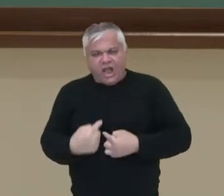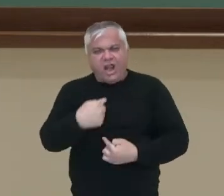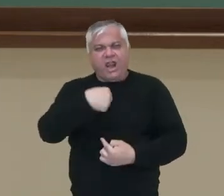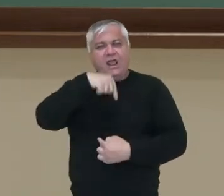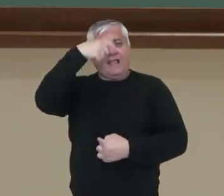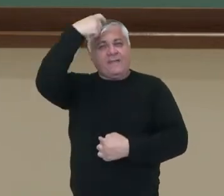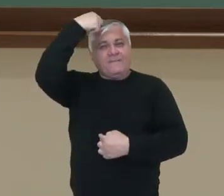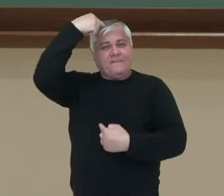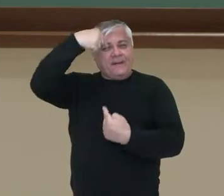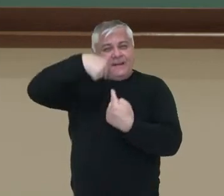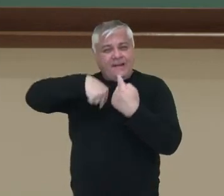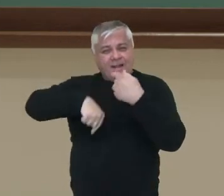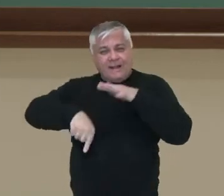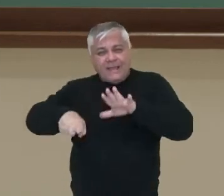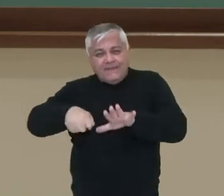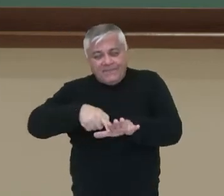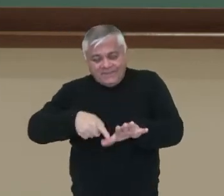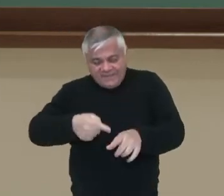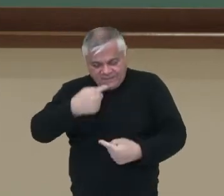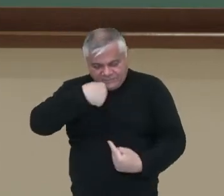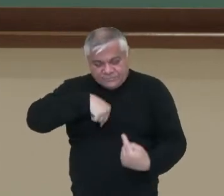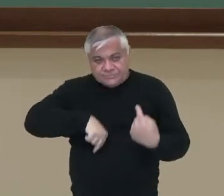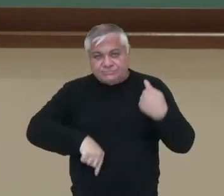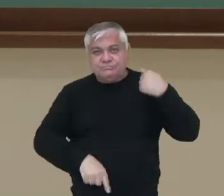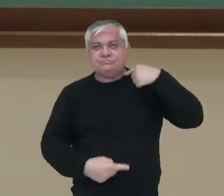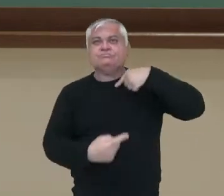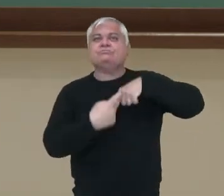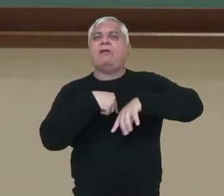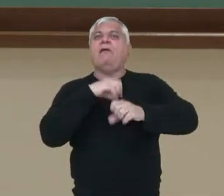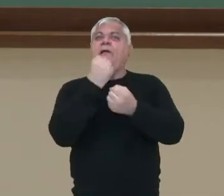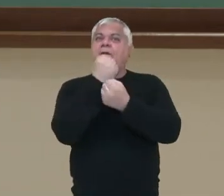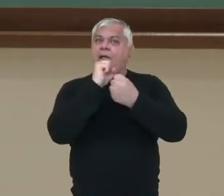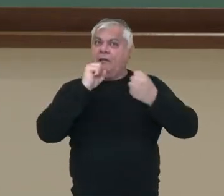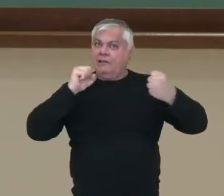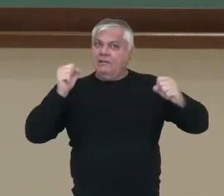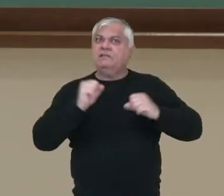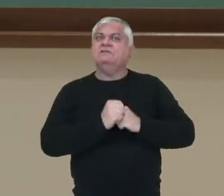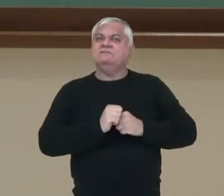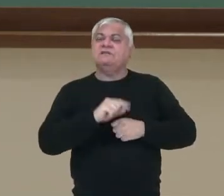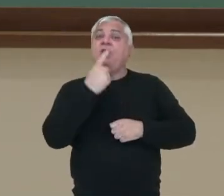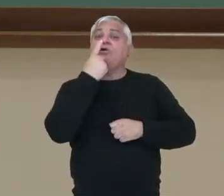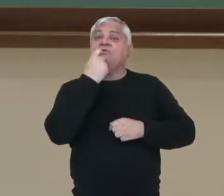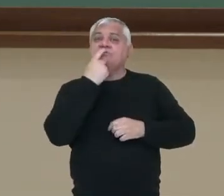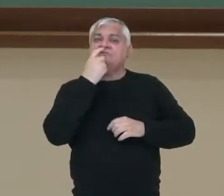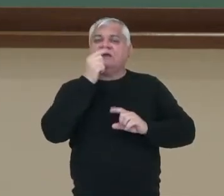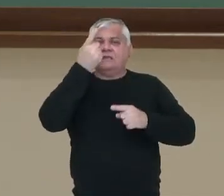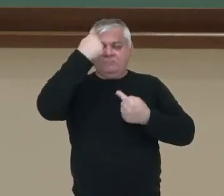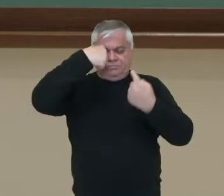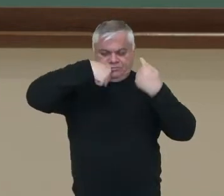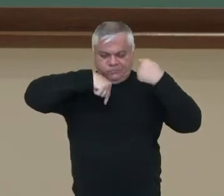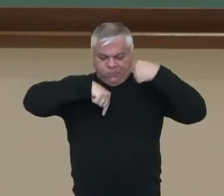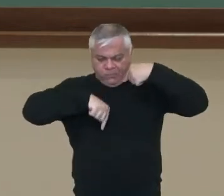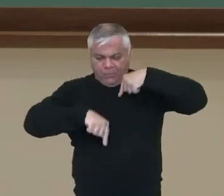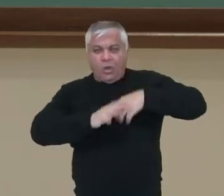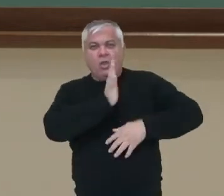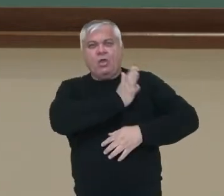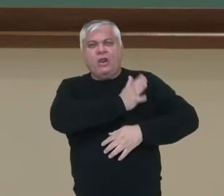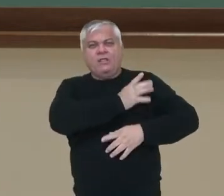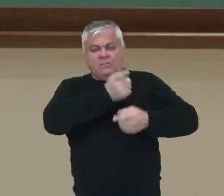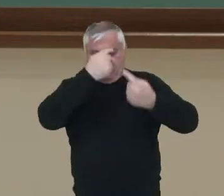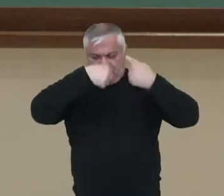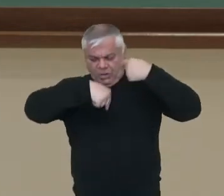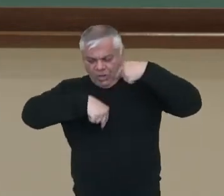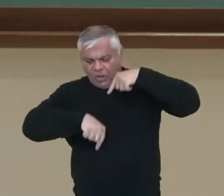Essa é a circulação sistêmica. Então, é quando o sangue sai do coração e passa pelo corpo todo, inclusive pelo dedão do